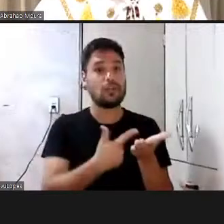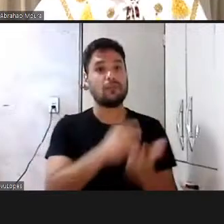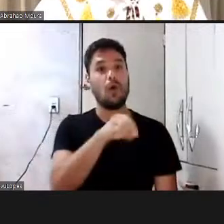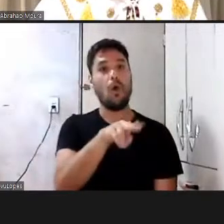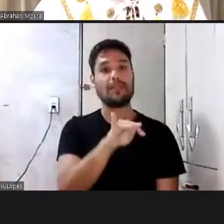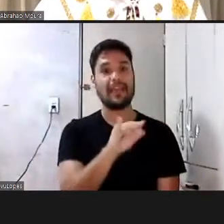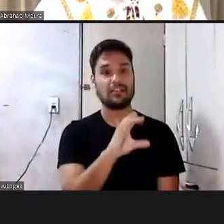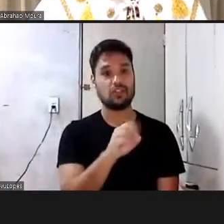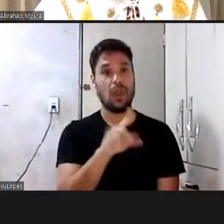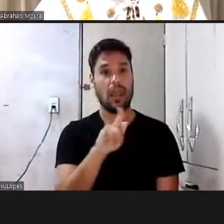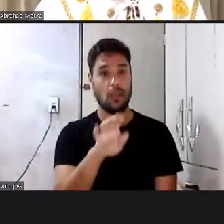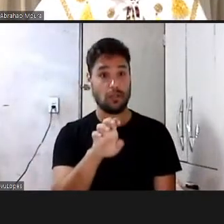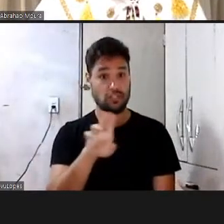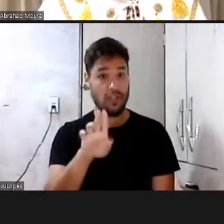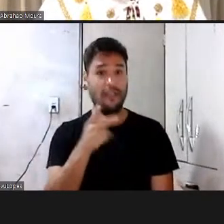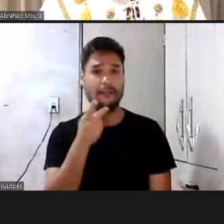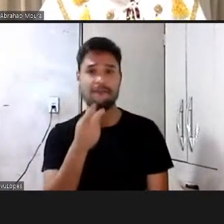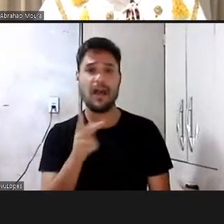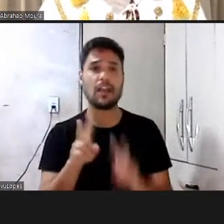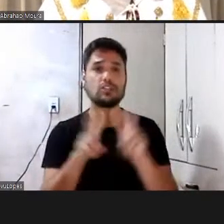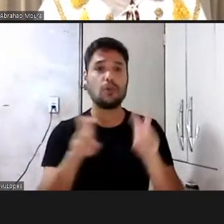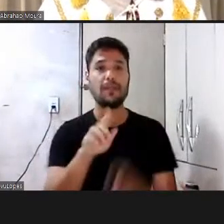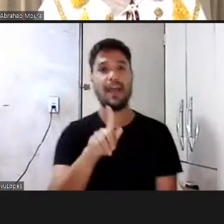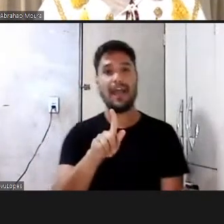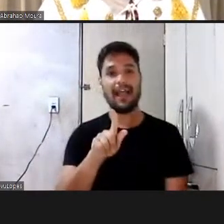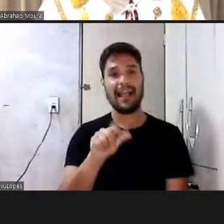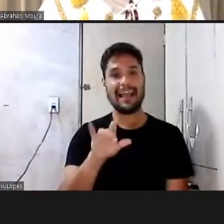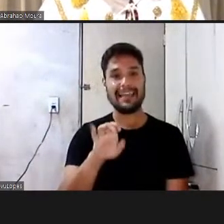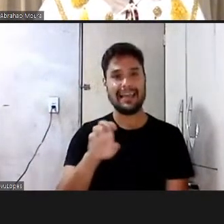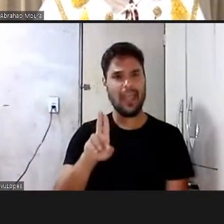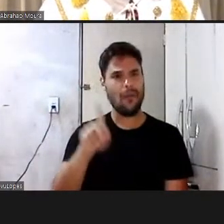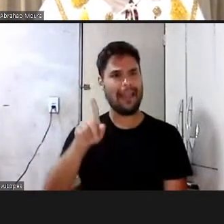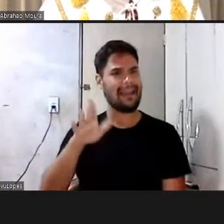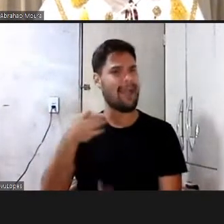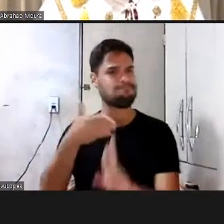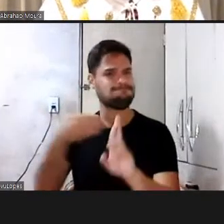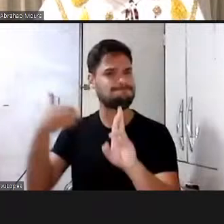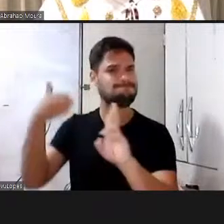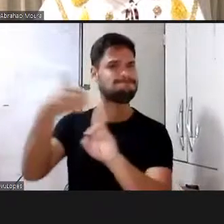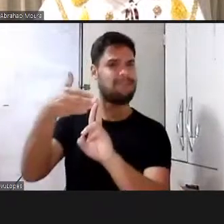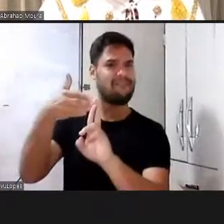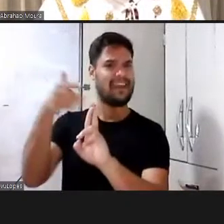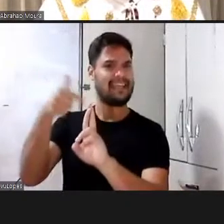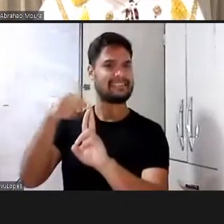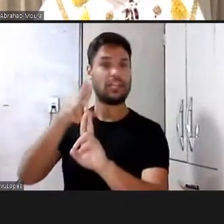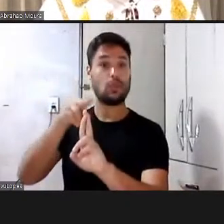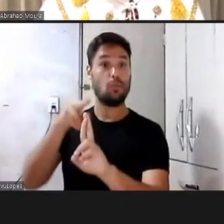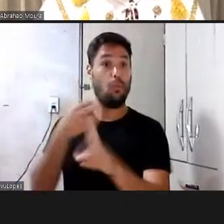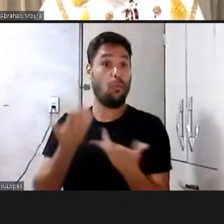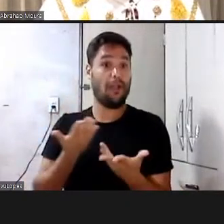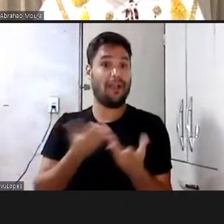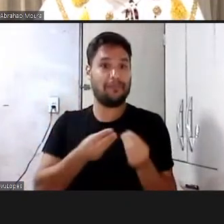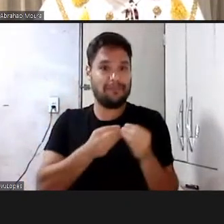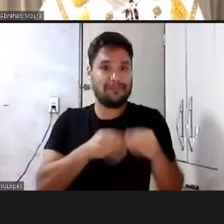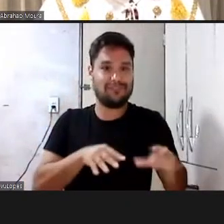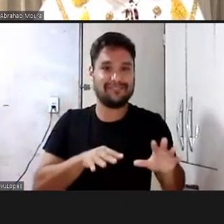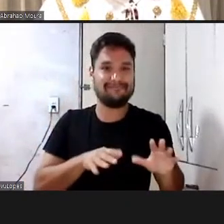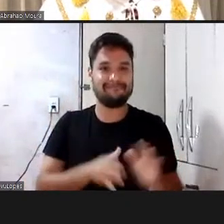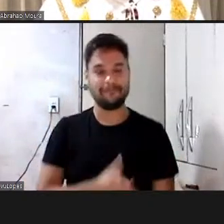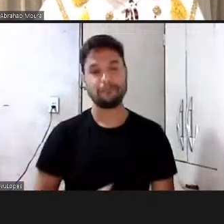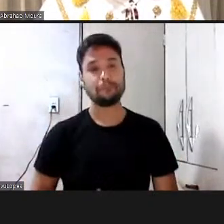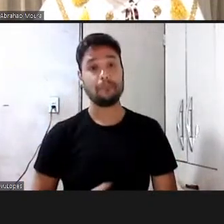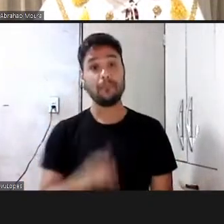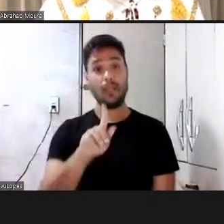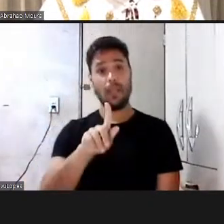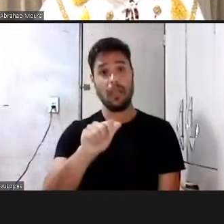Language, em que se refere a Galileu como o mestre que nunca nos desaponta. Aspas. Galileu